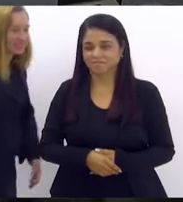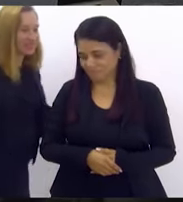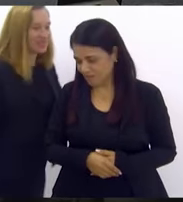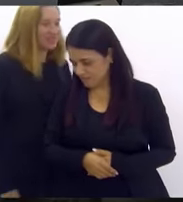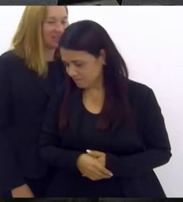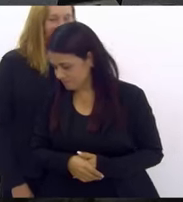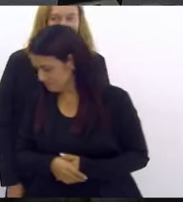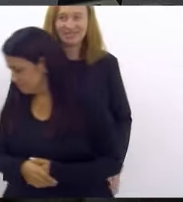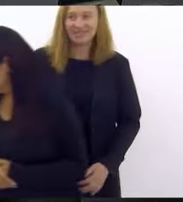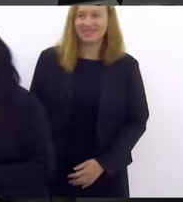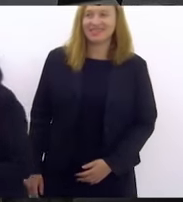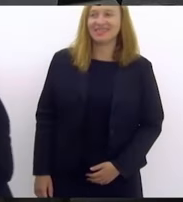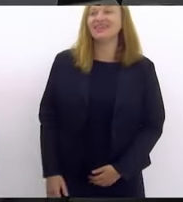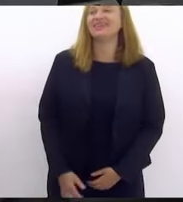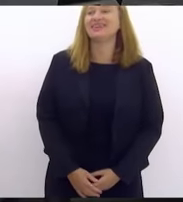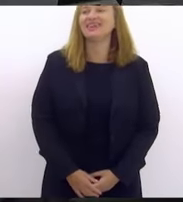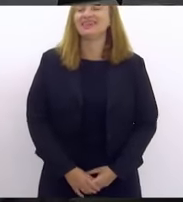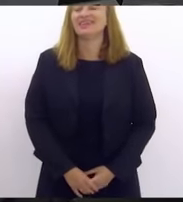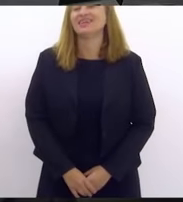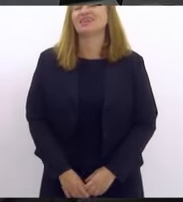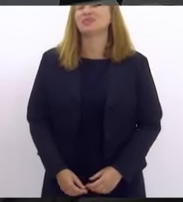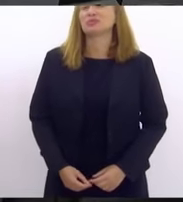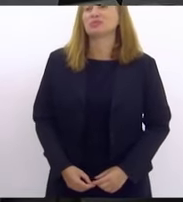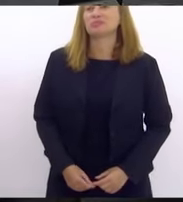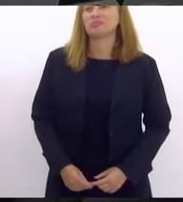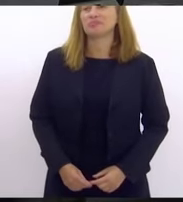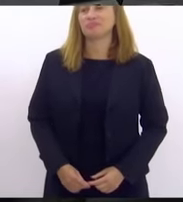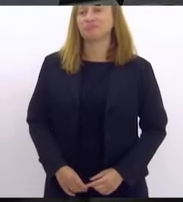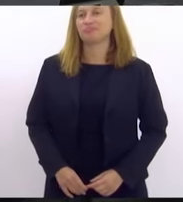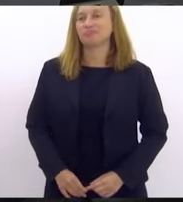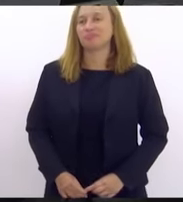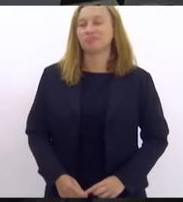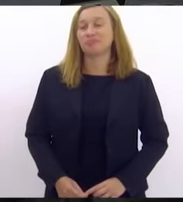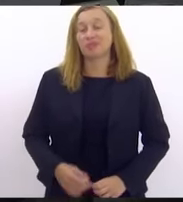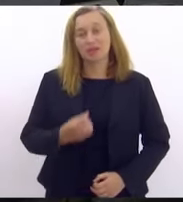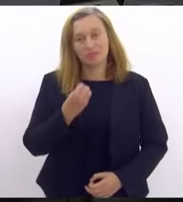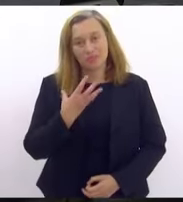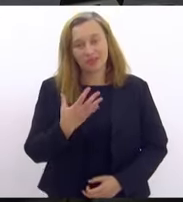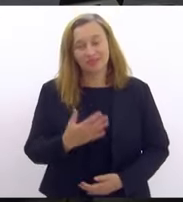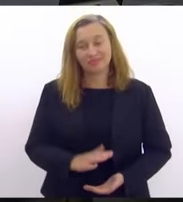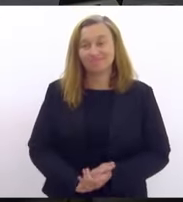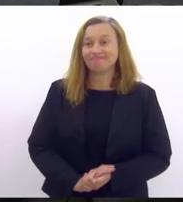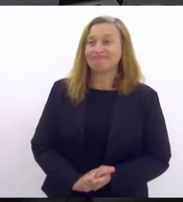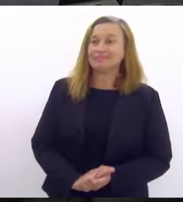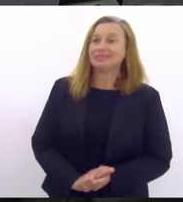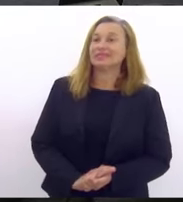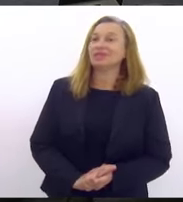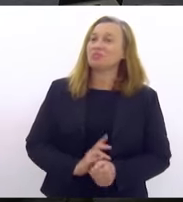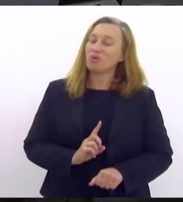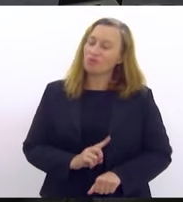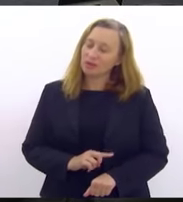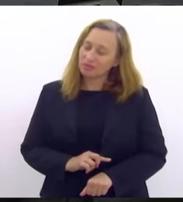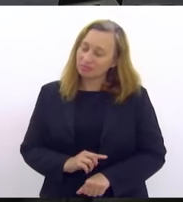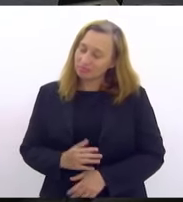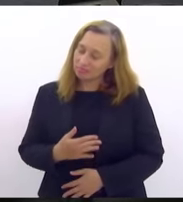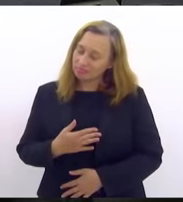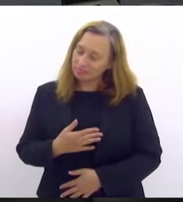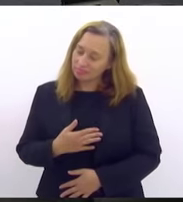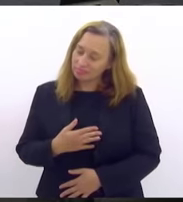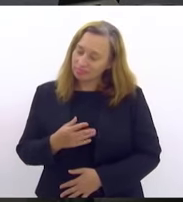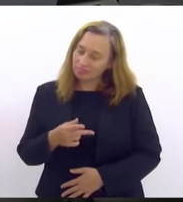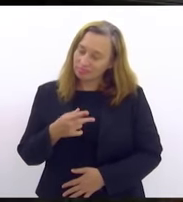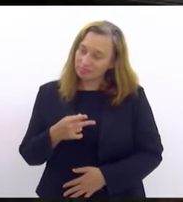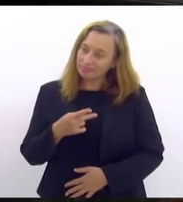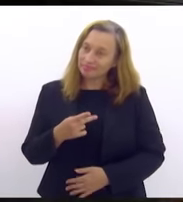eh sim tá bom bem eh chegou a minha vez de falar Eh